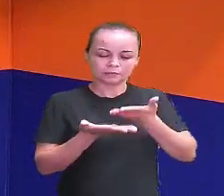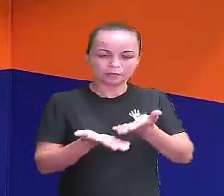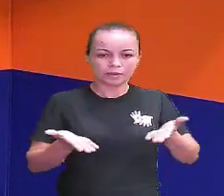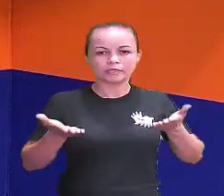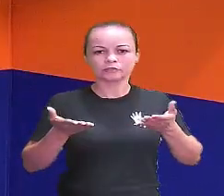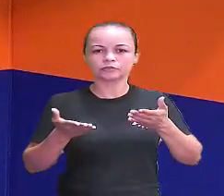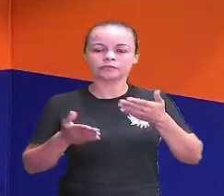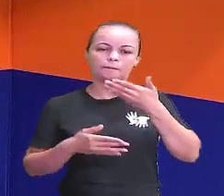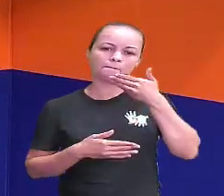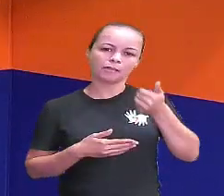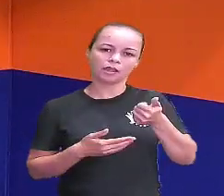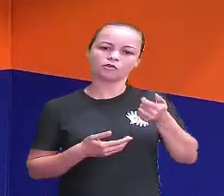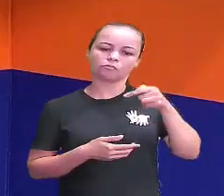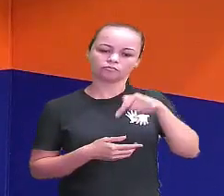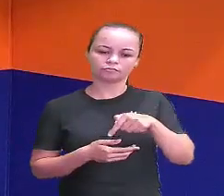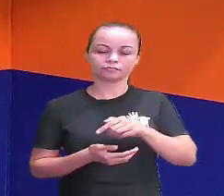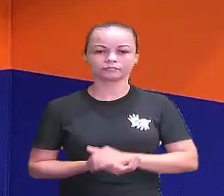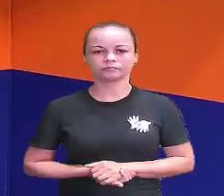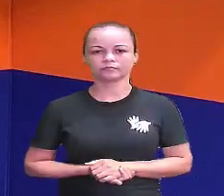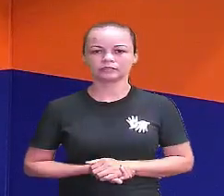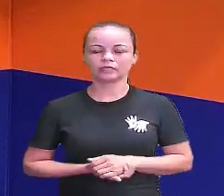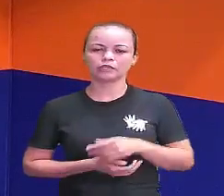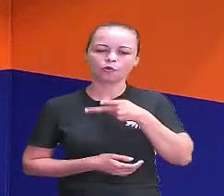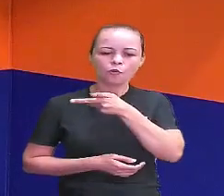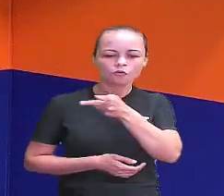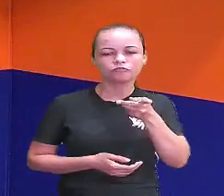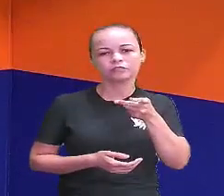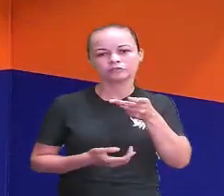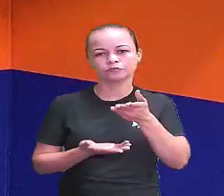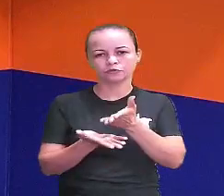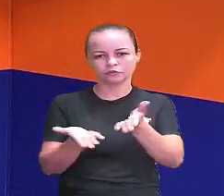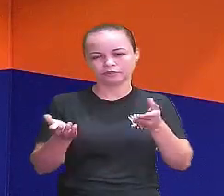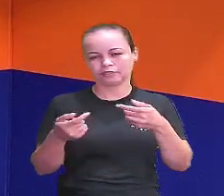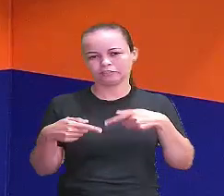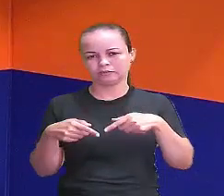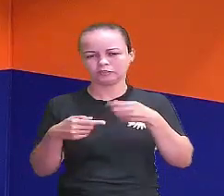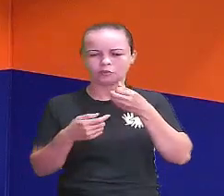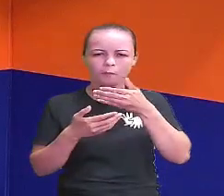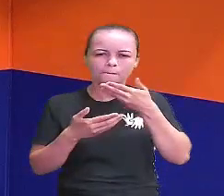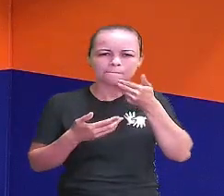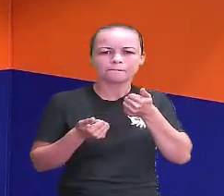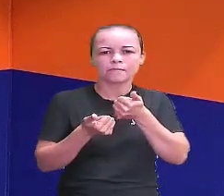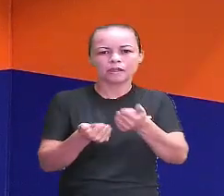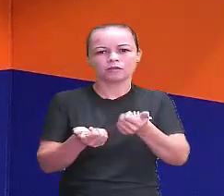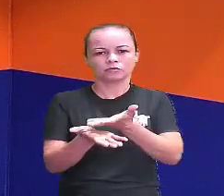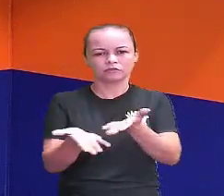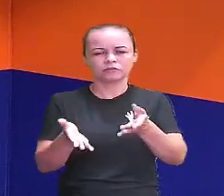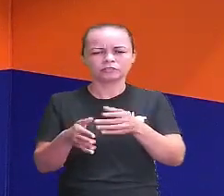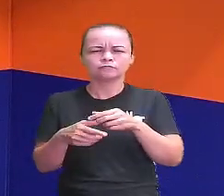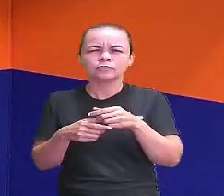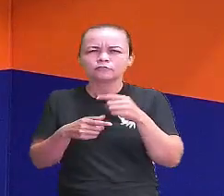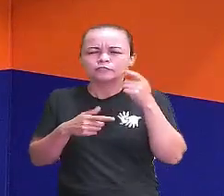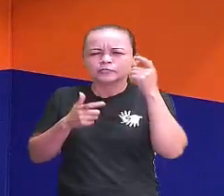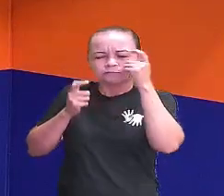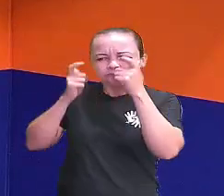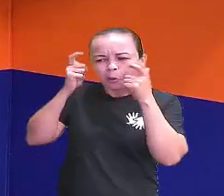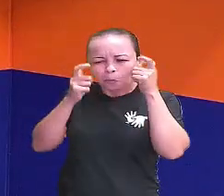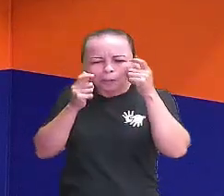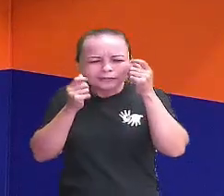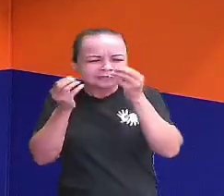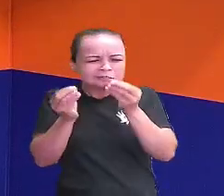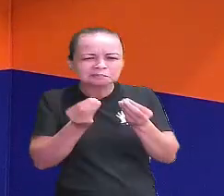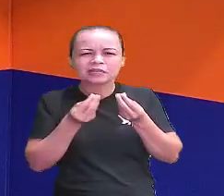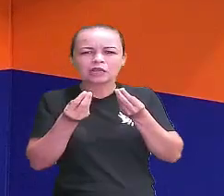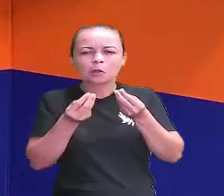de dar o nosso melhor. E isso que eu convido a você, dê o seu melhor. Saia daqui cheio de inquietação, cheio de insatisfação